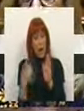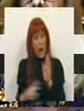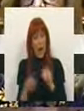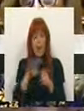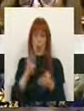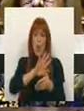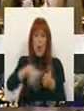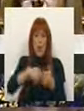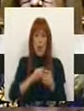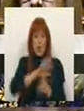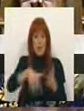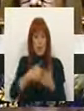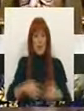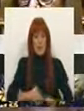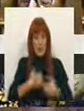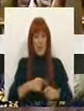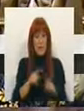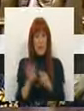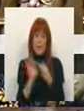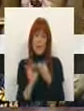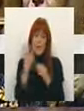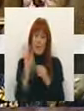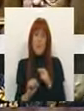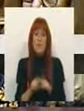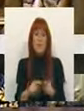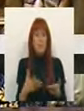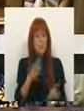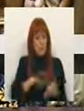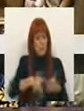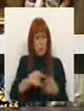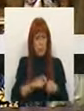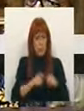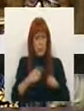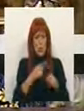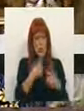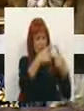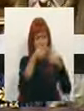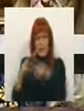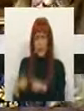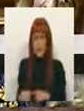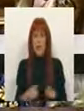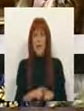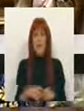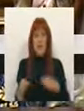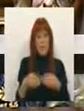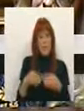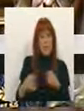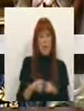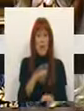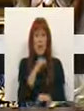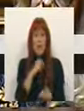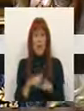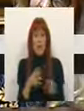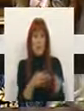conteúdos programáticos de significativa especificidade, com cargas horárias de duração muito variável e com flexibilidade que lhes permita